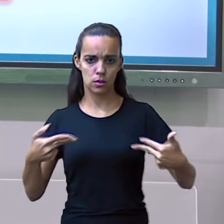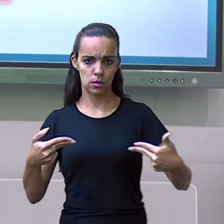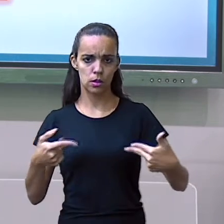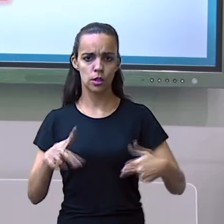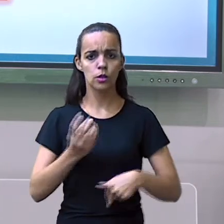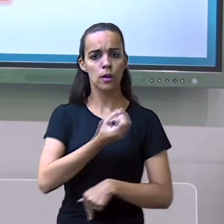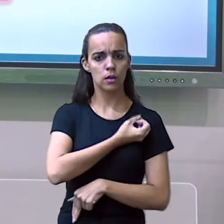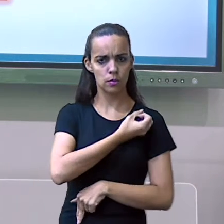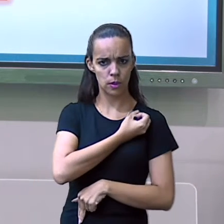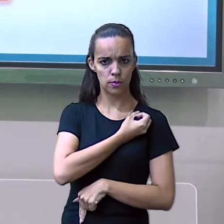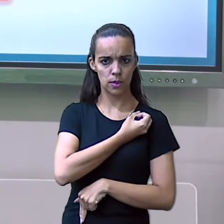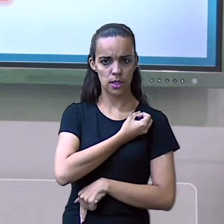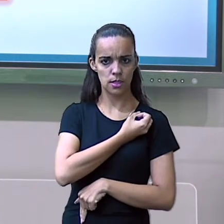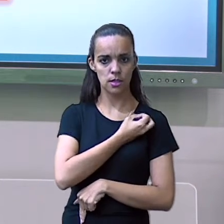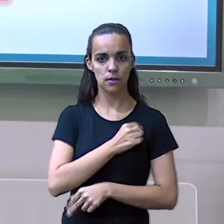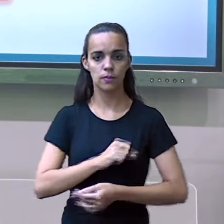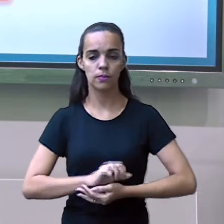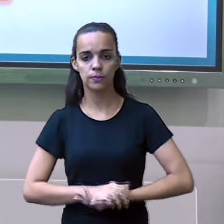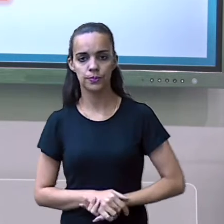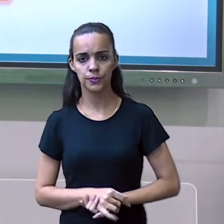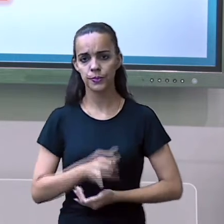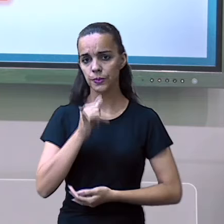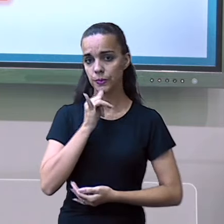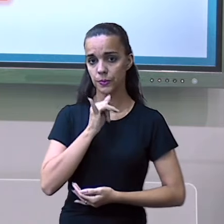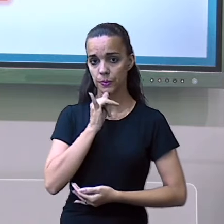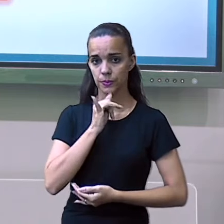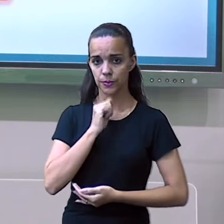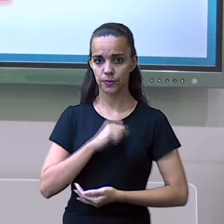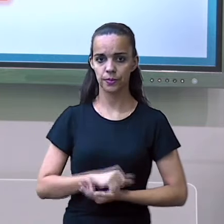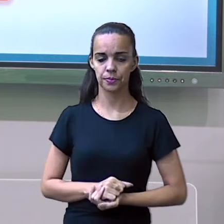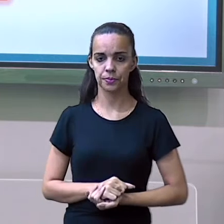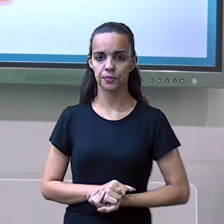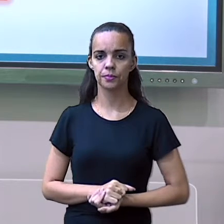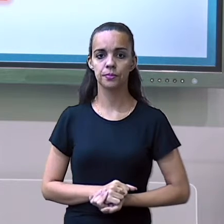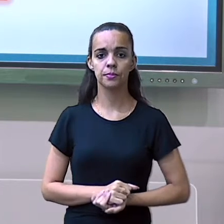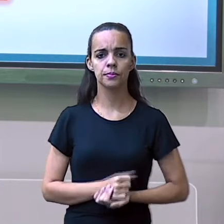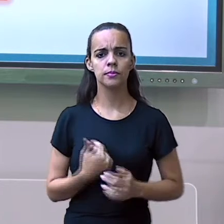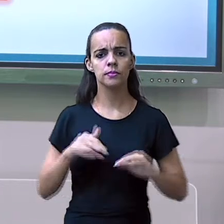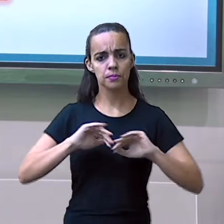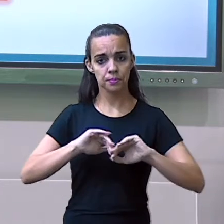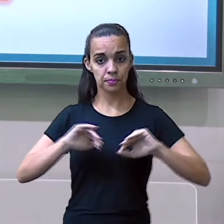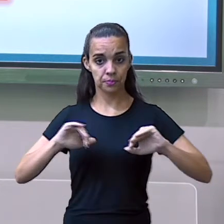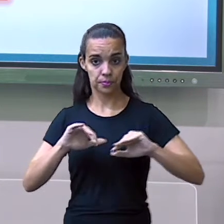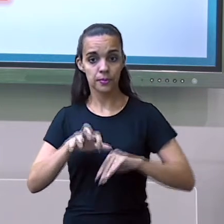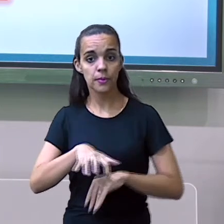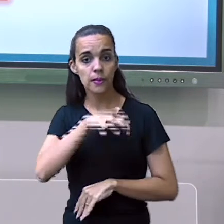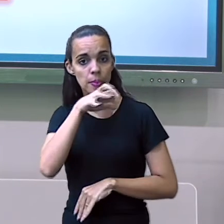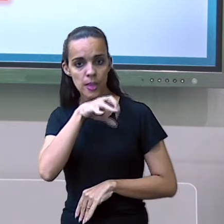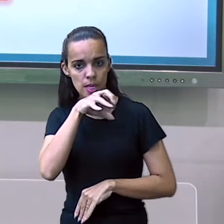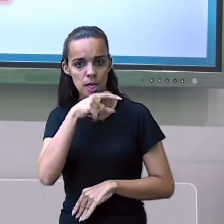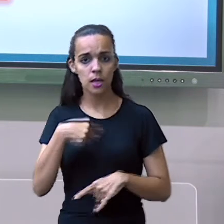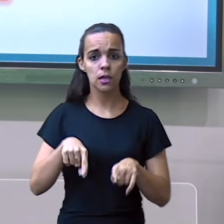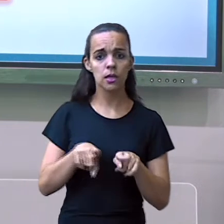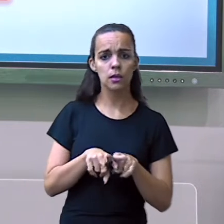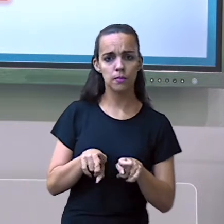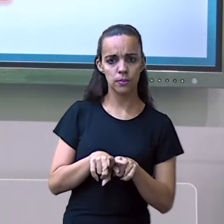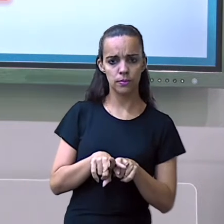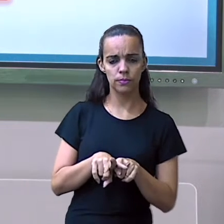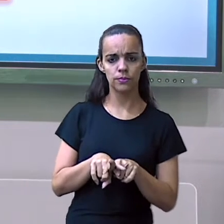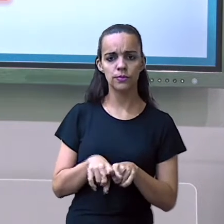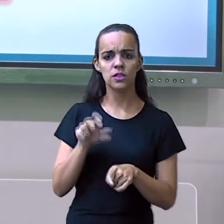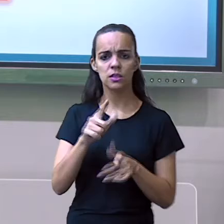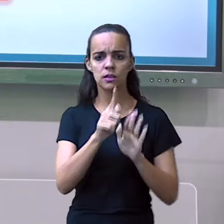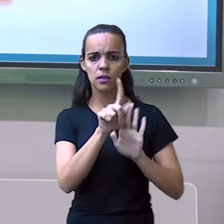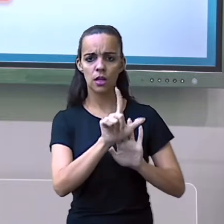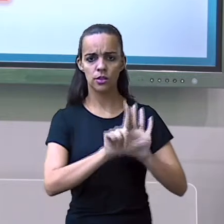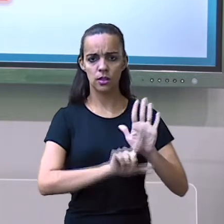elementos em uma enumeração. Por exemplo, para separar animais e